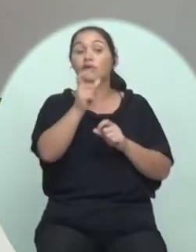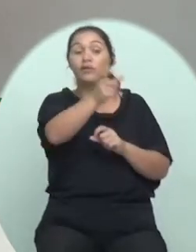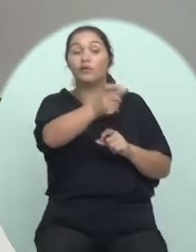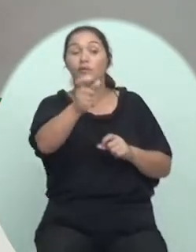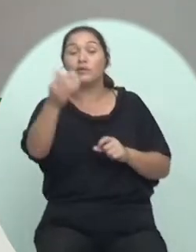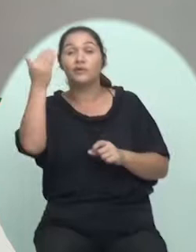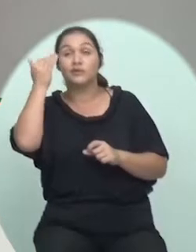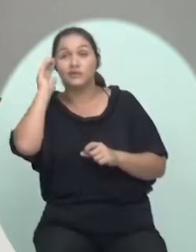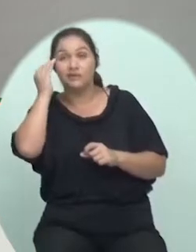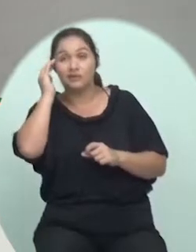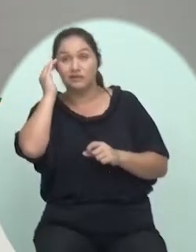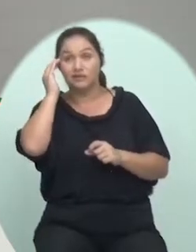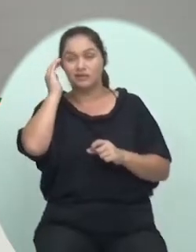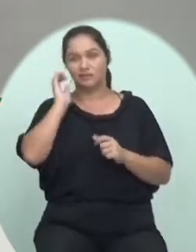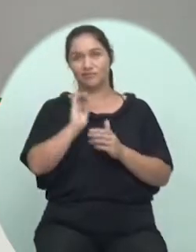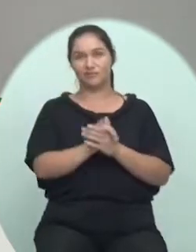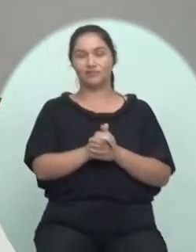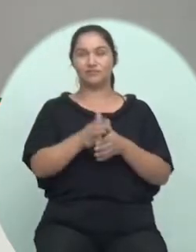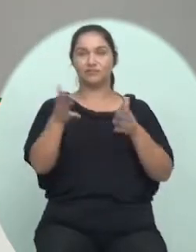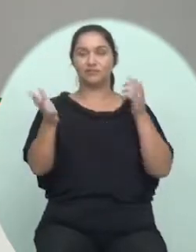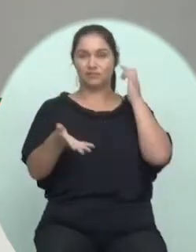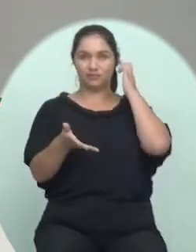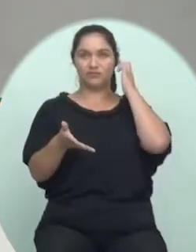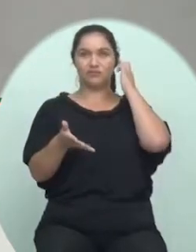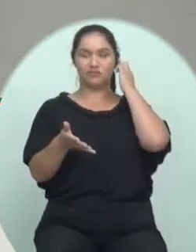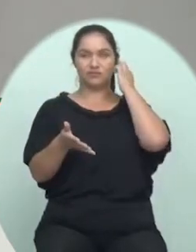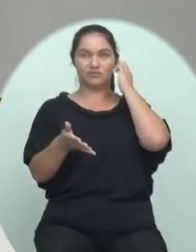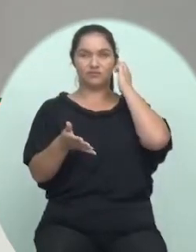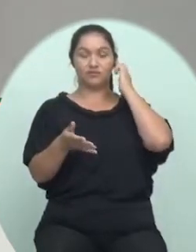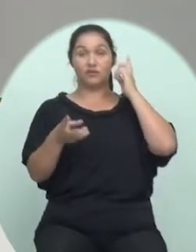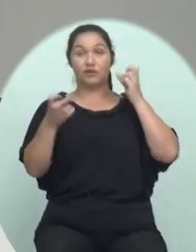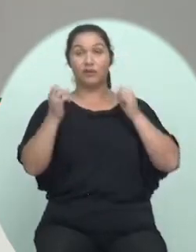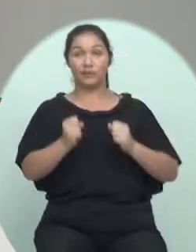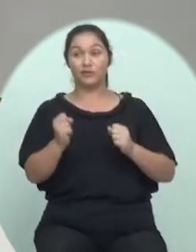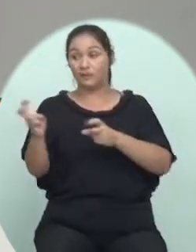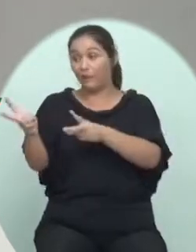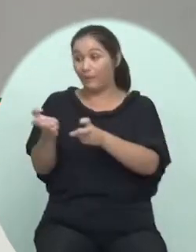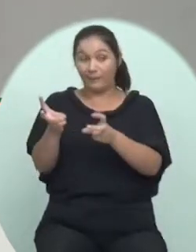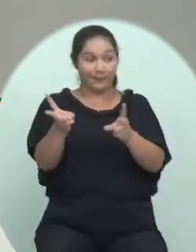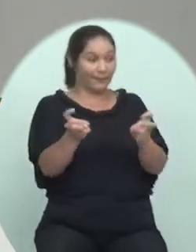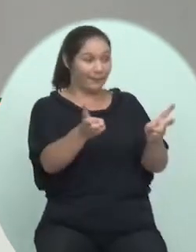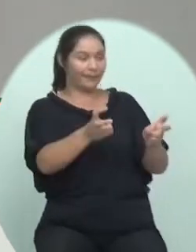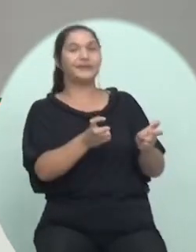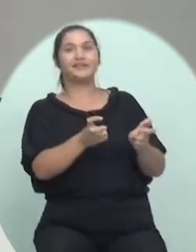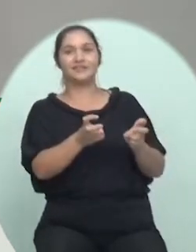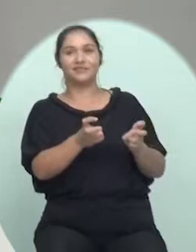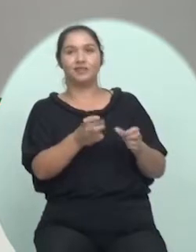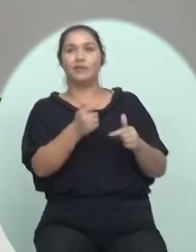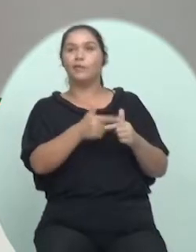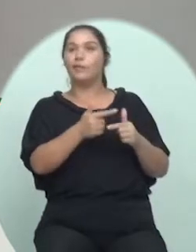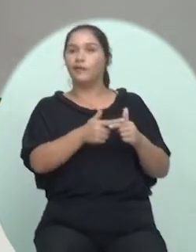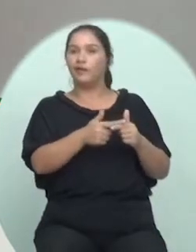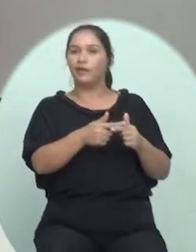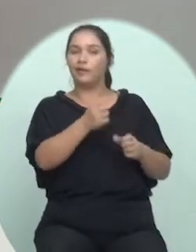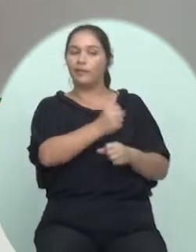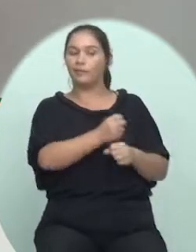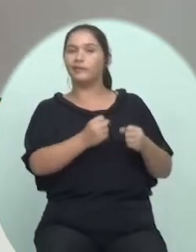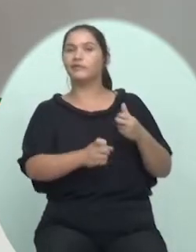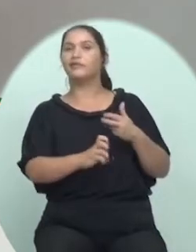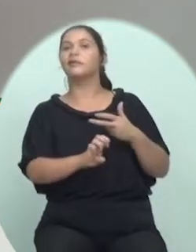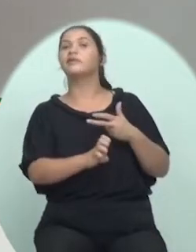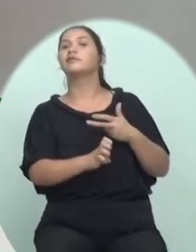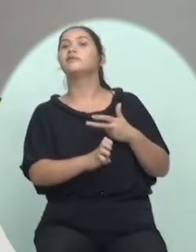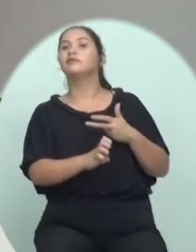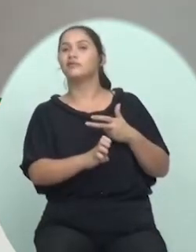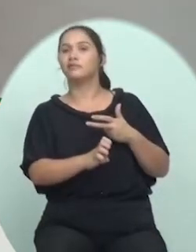Hoje a gente vai ter a possibilidade de perceber na resposta do executivo, no requerimento